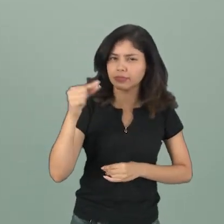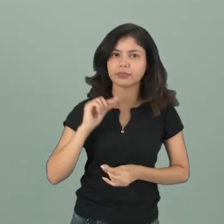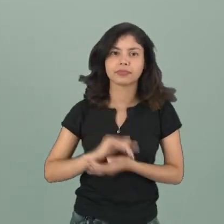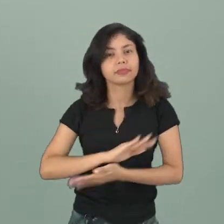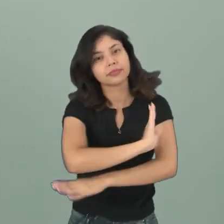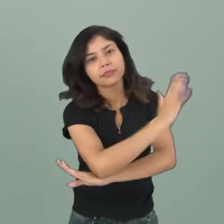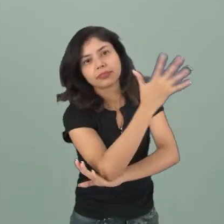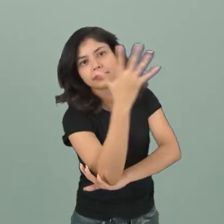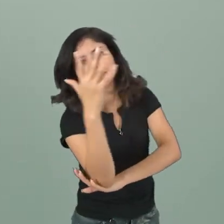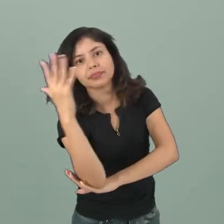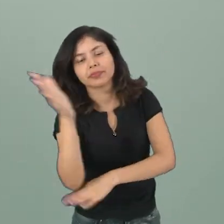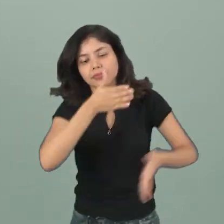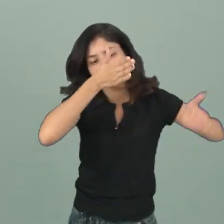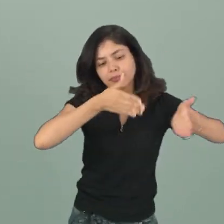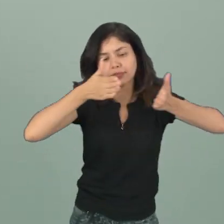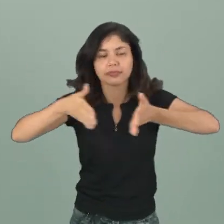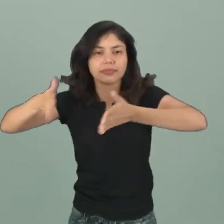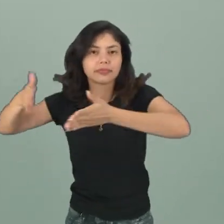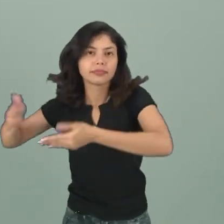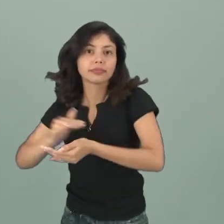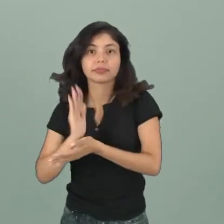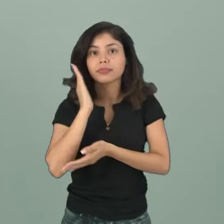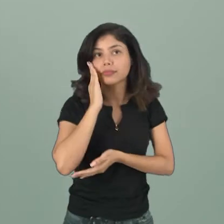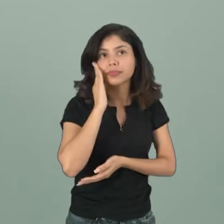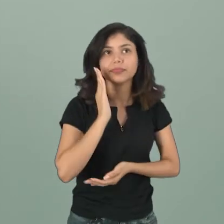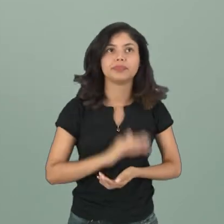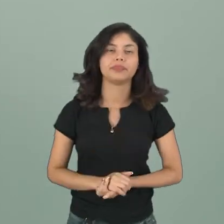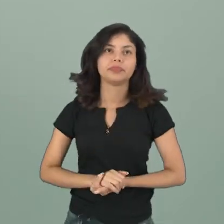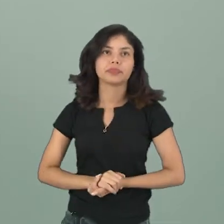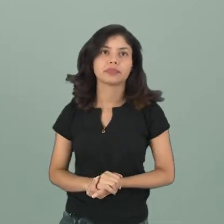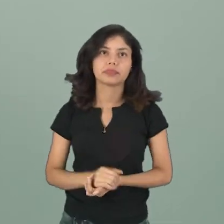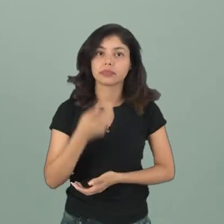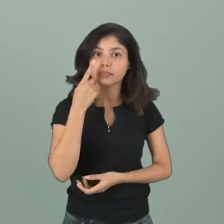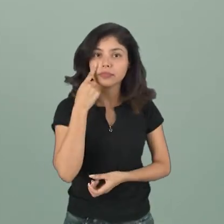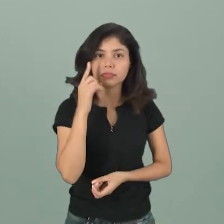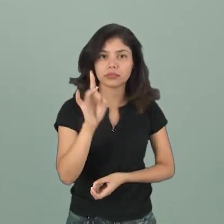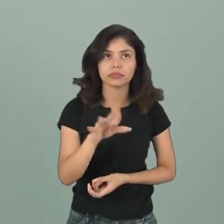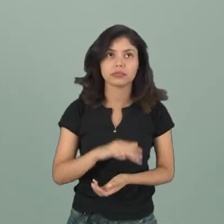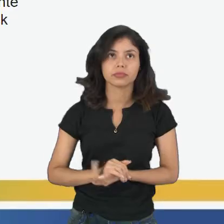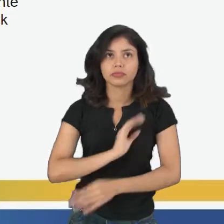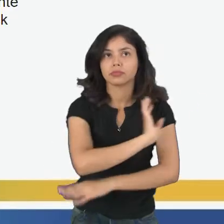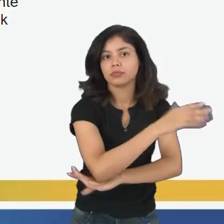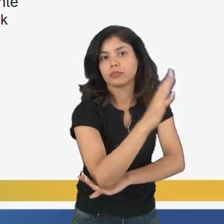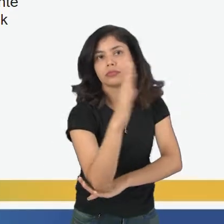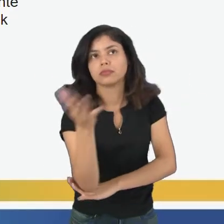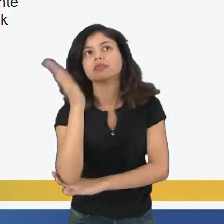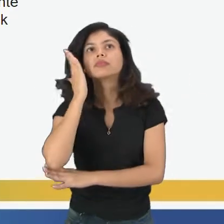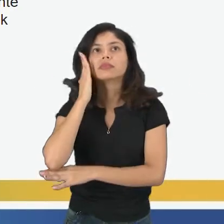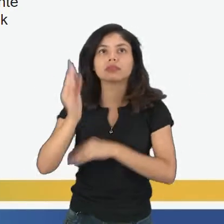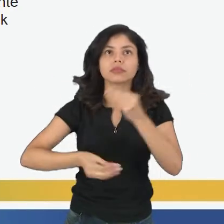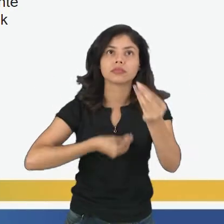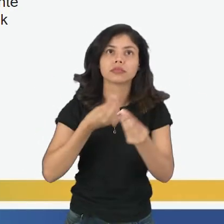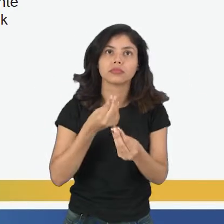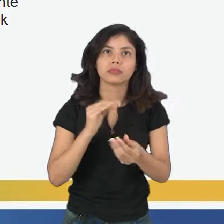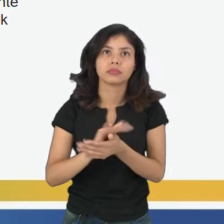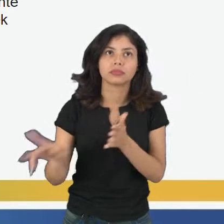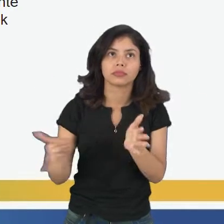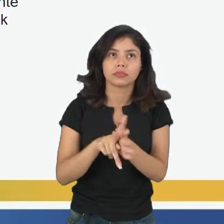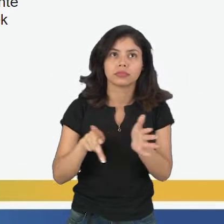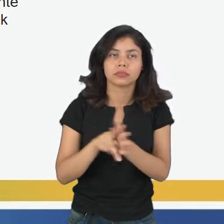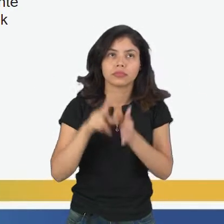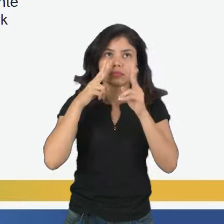a paisagem passo a passo para você entender isso. Olha só, a paisagem é entendida como o domínio